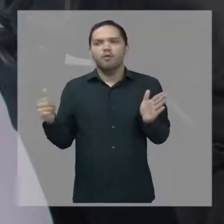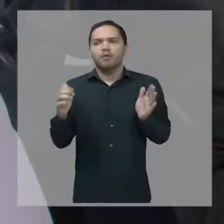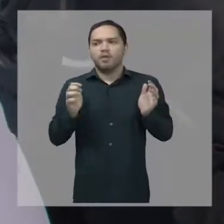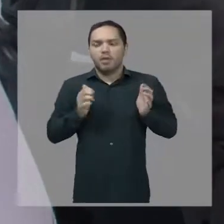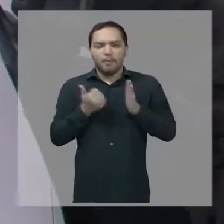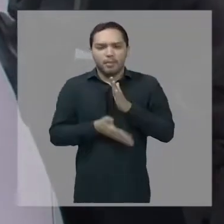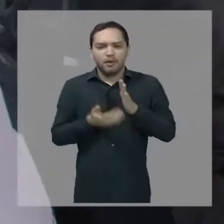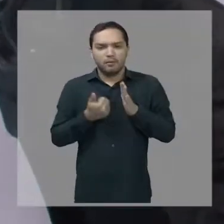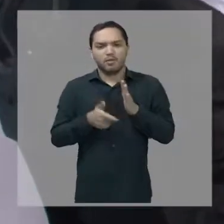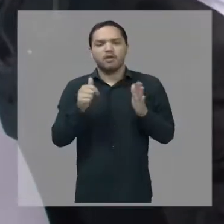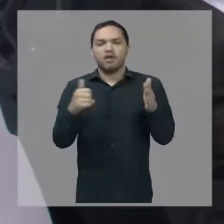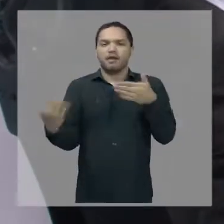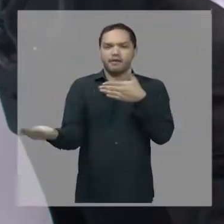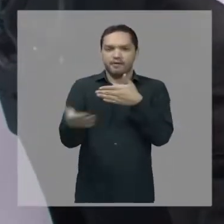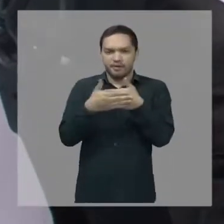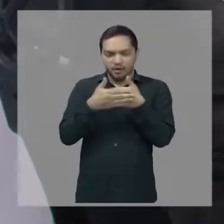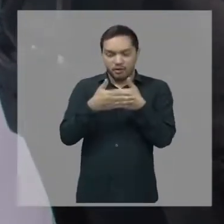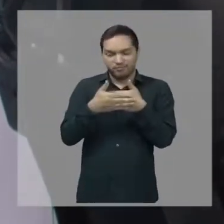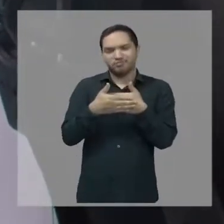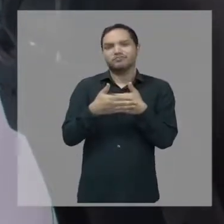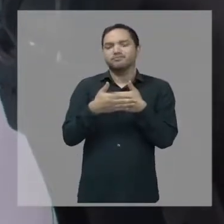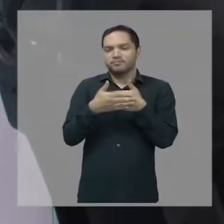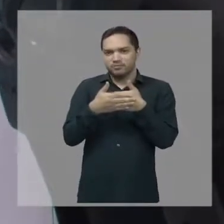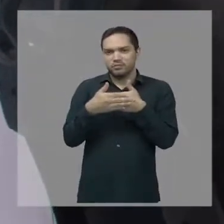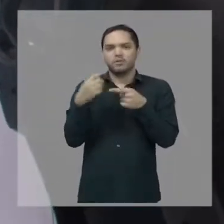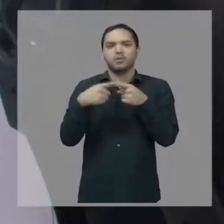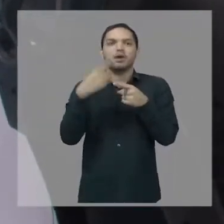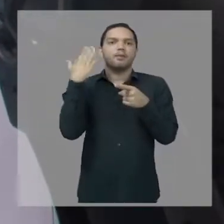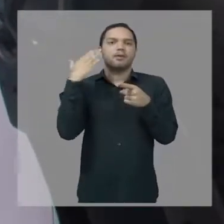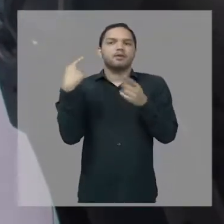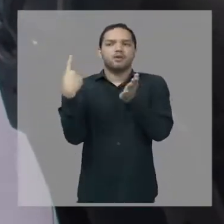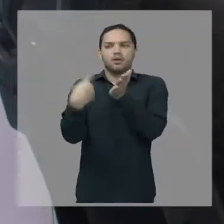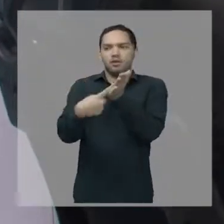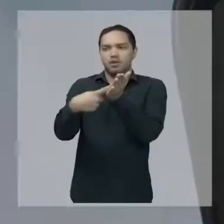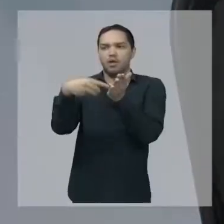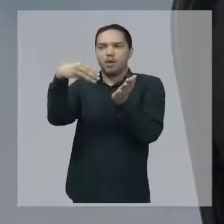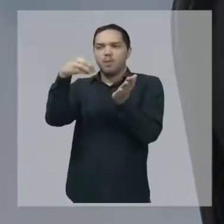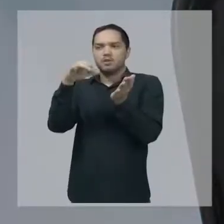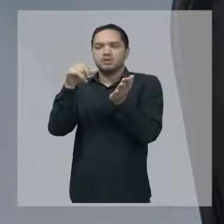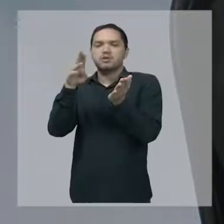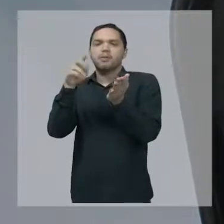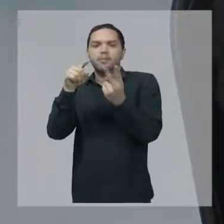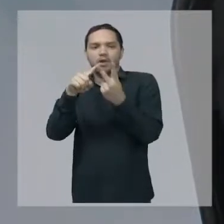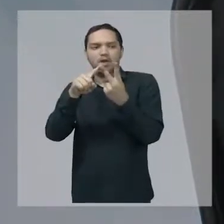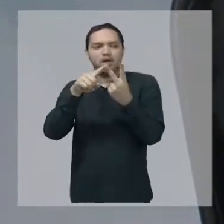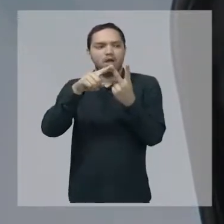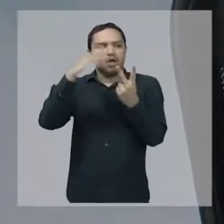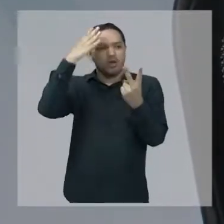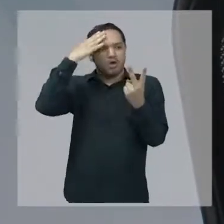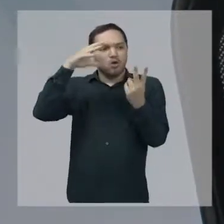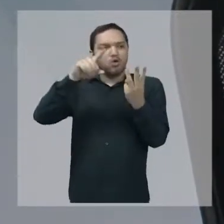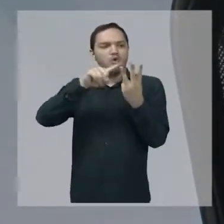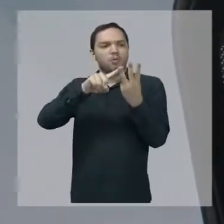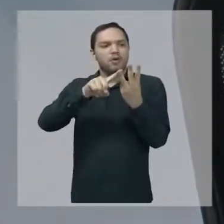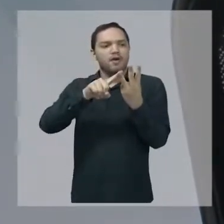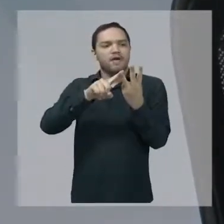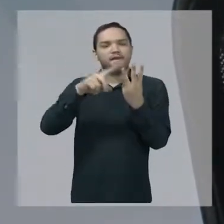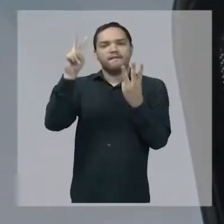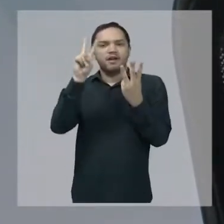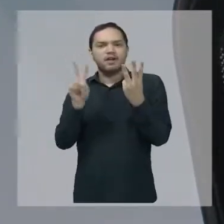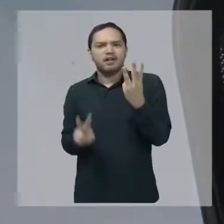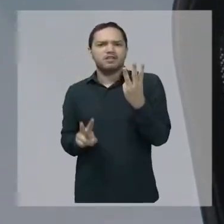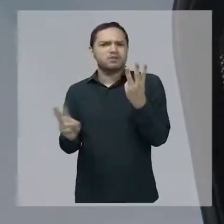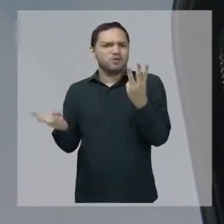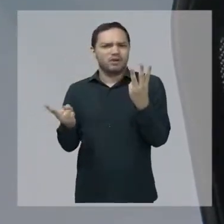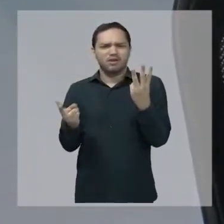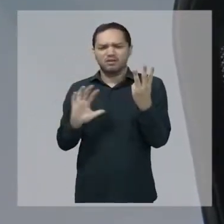riqueza, é o fechamento do Brasil. Quando o Brasil teve um alinhamento, a gente fazia acordo com Moçambique, Angola, Cuba, Venezuela, botar a Venezuela